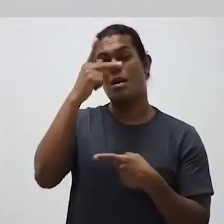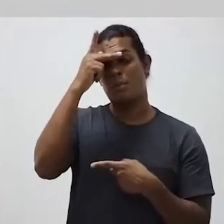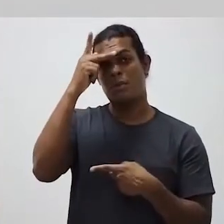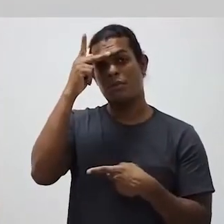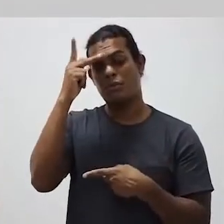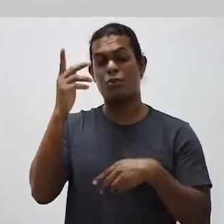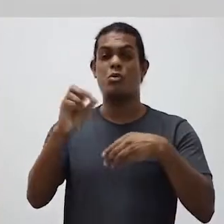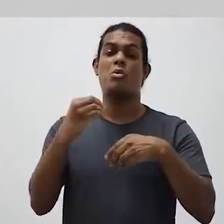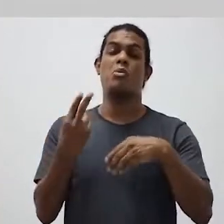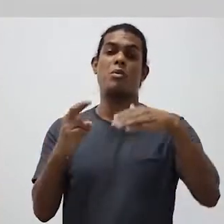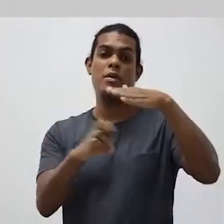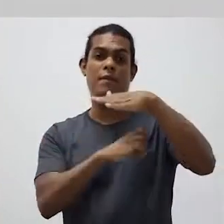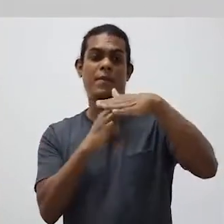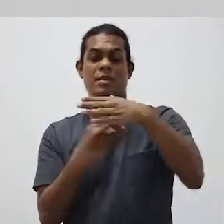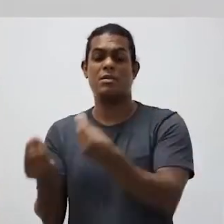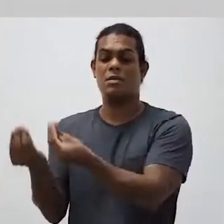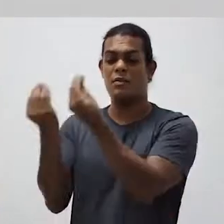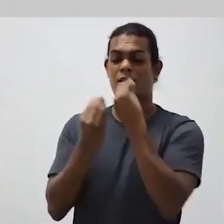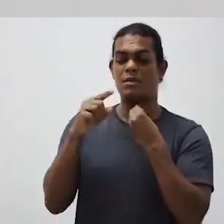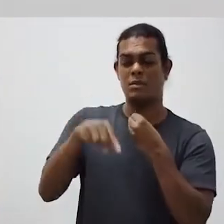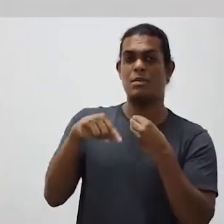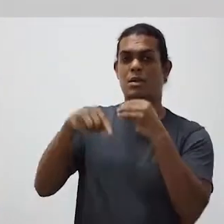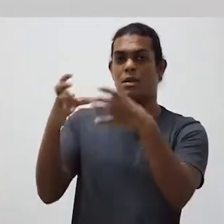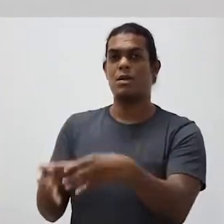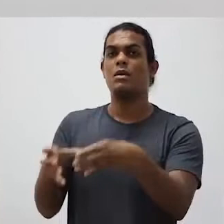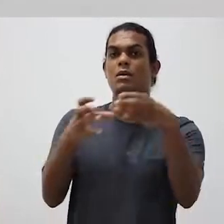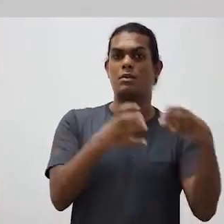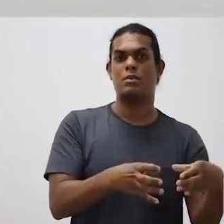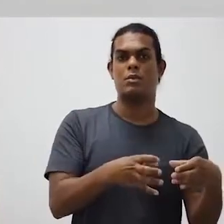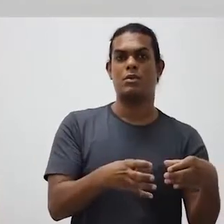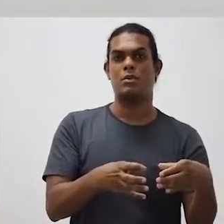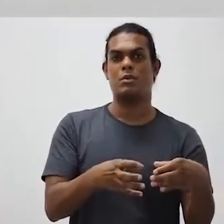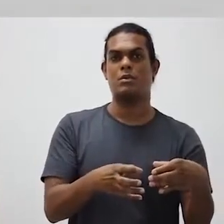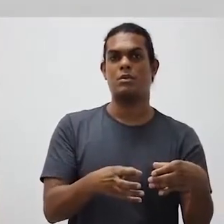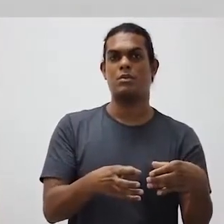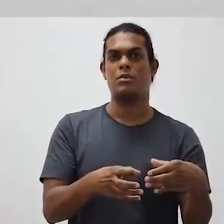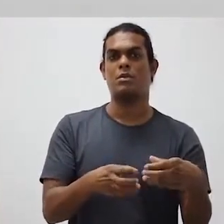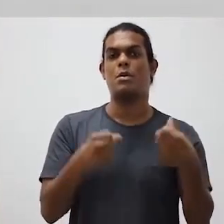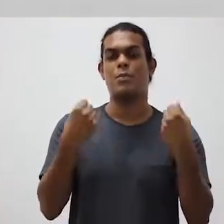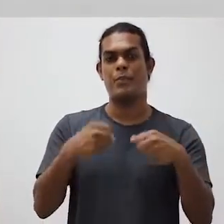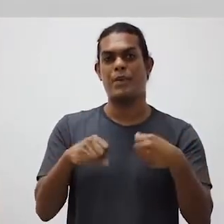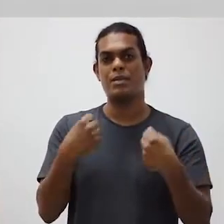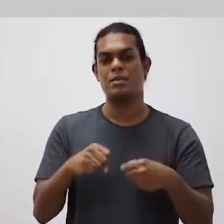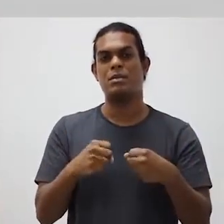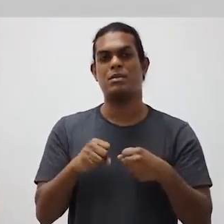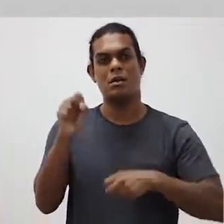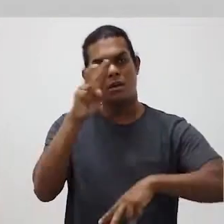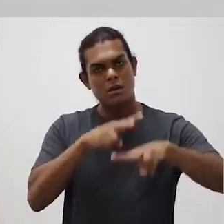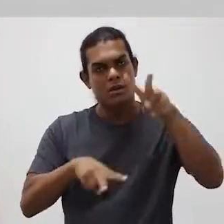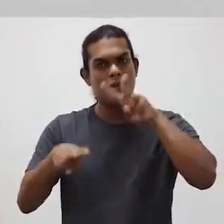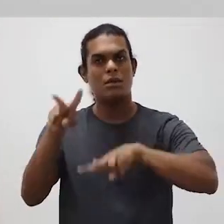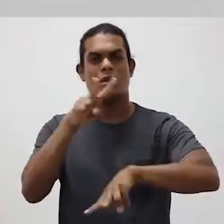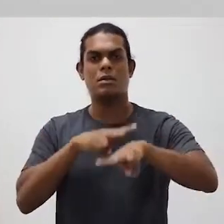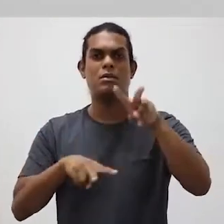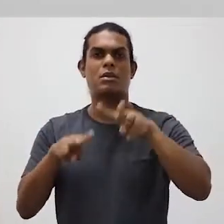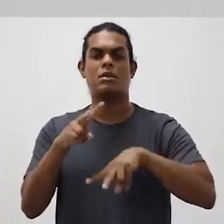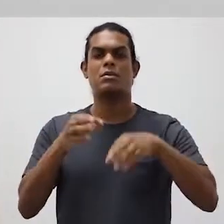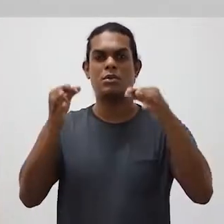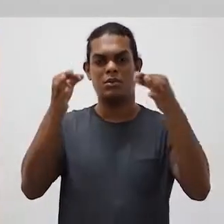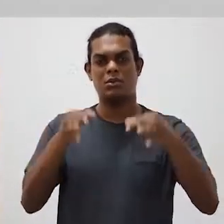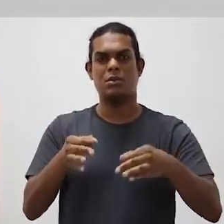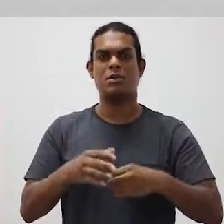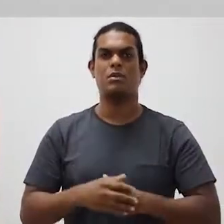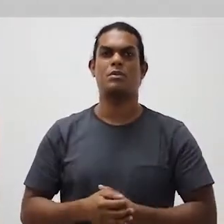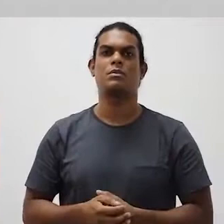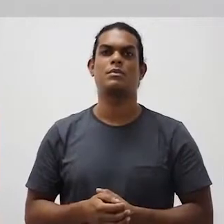as condições físicas, o volume que foi transportado, o peso da carga transportada, se batem de acordo com aquilo